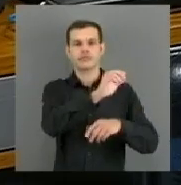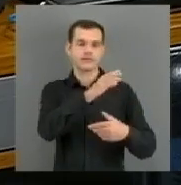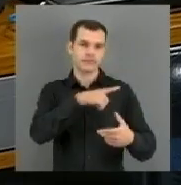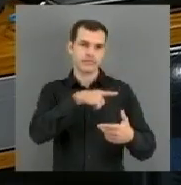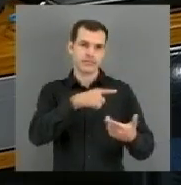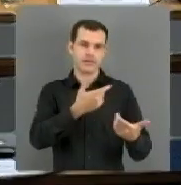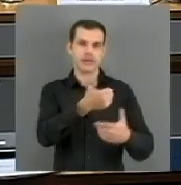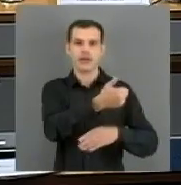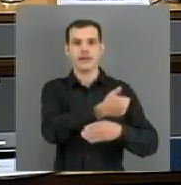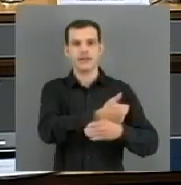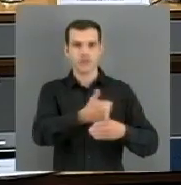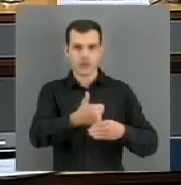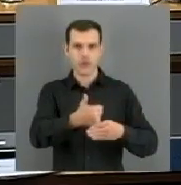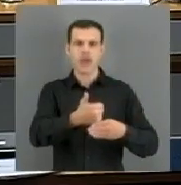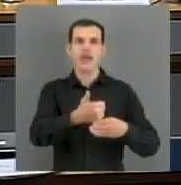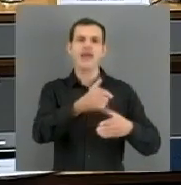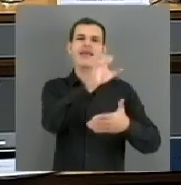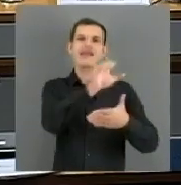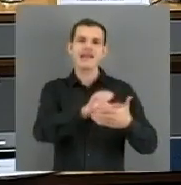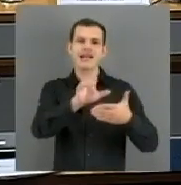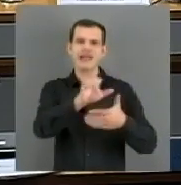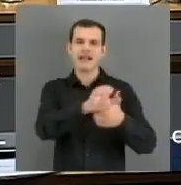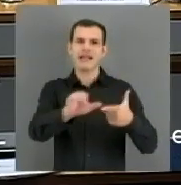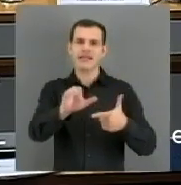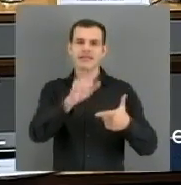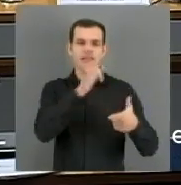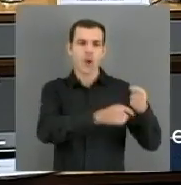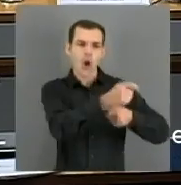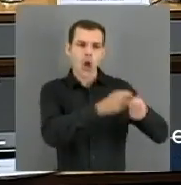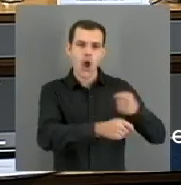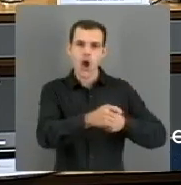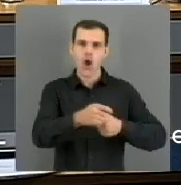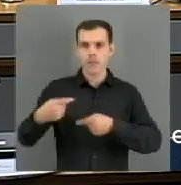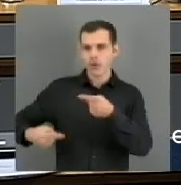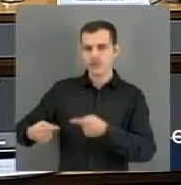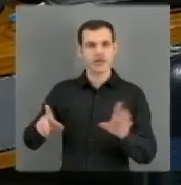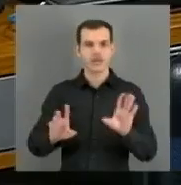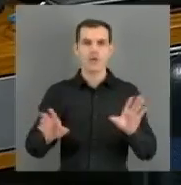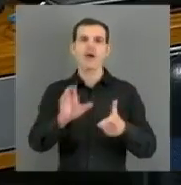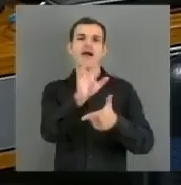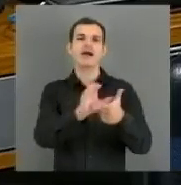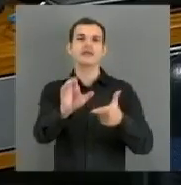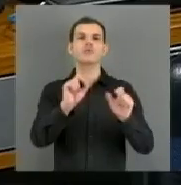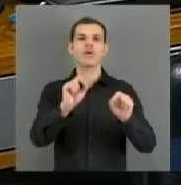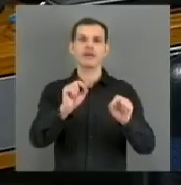econômica, não é crise política, é uma crise de valores. E o senhor tem a oportunidade nessa CPI